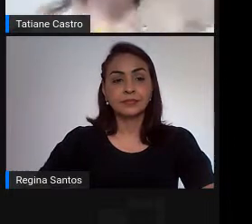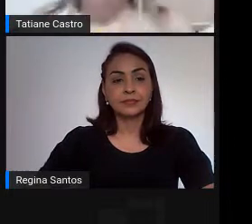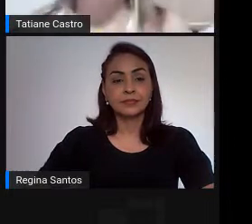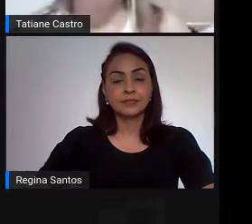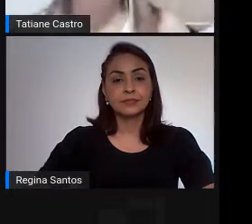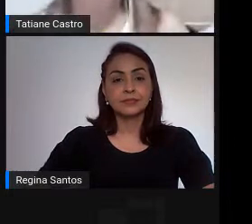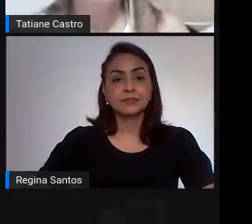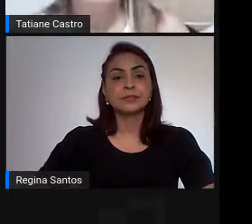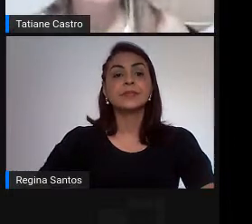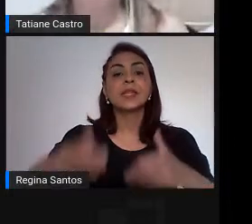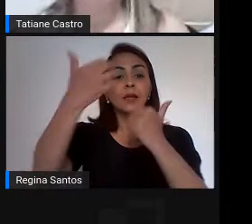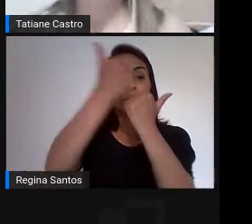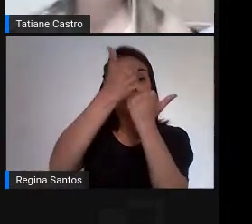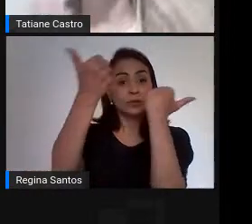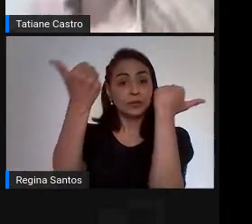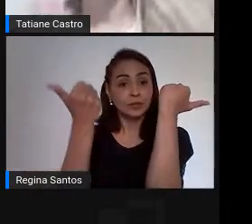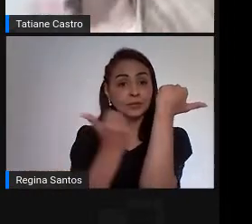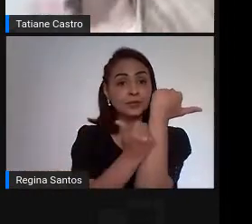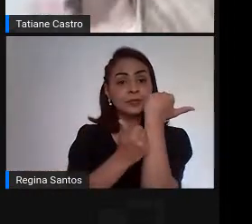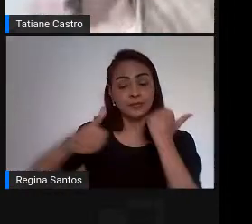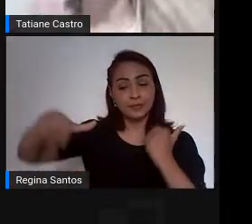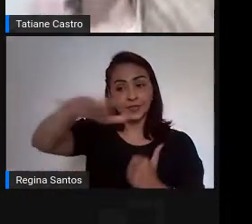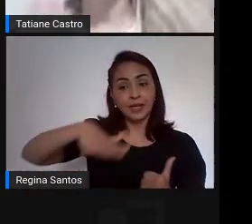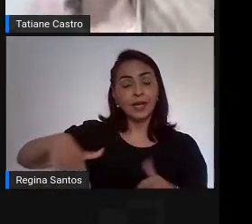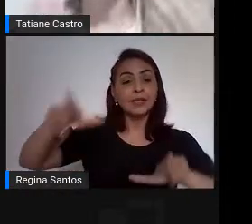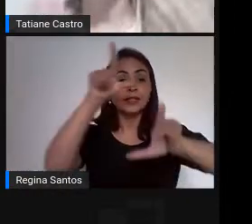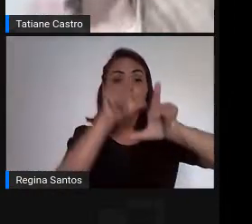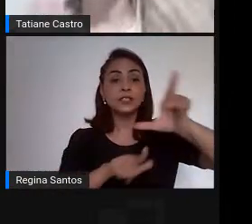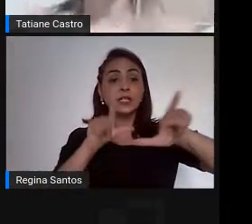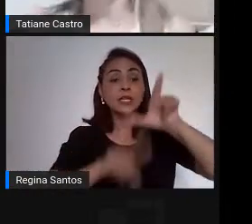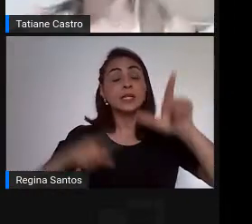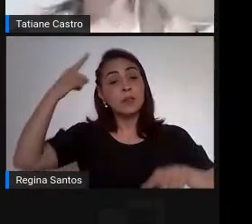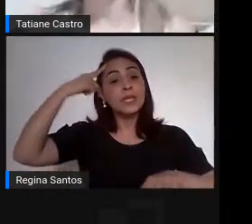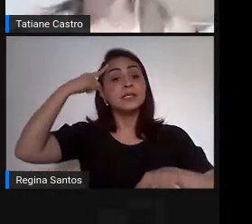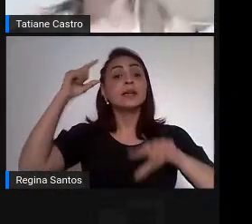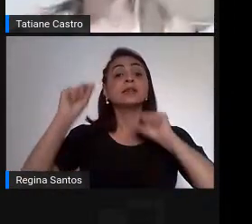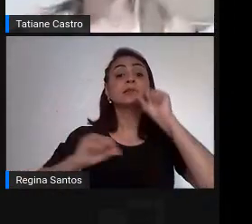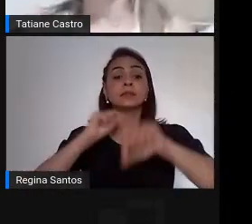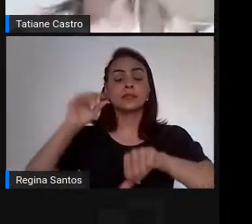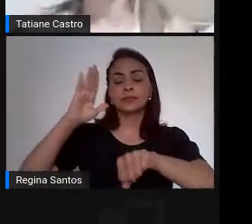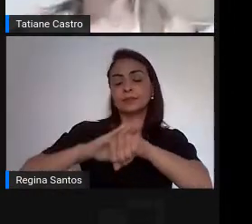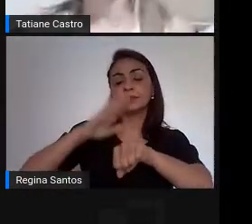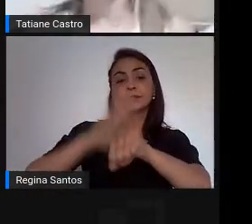buscava uma autonomia maior para pensar um... ...acriana.